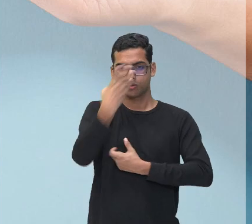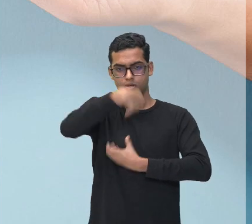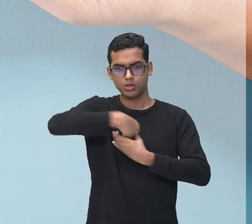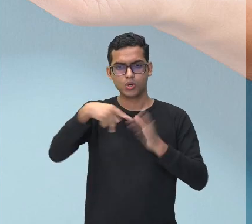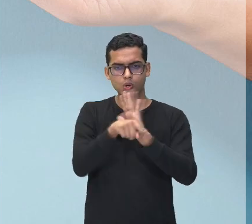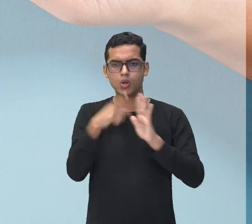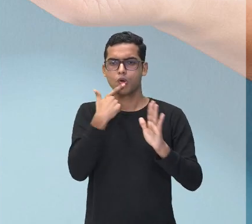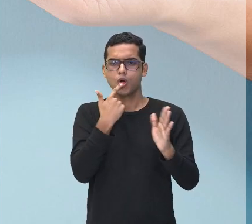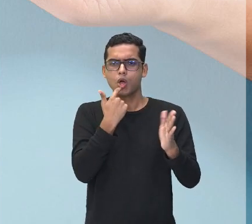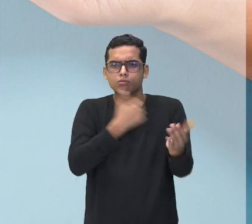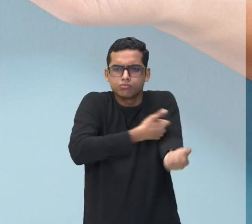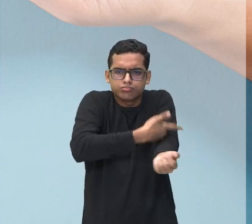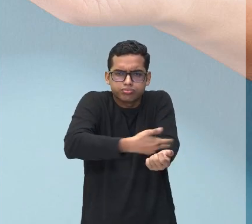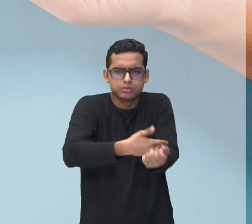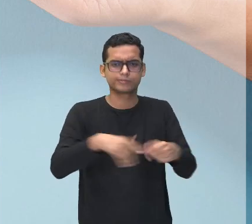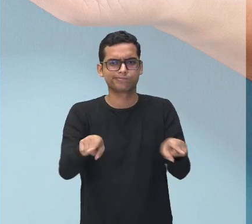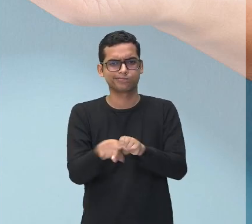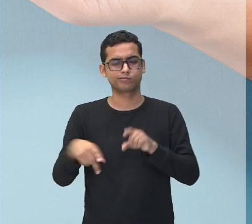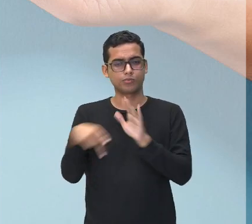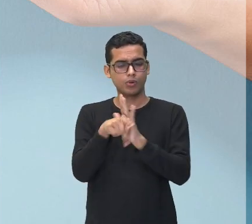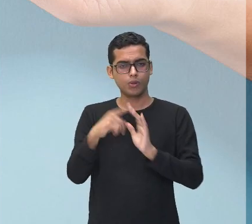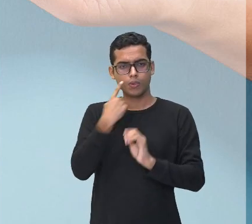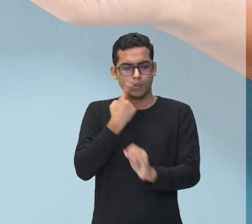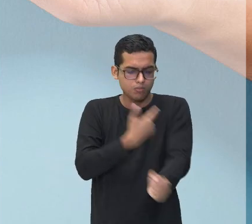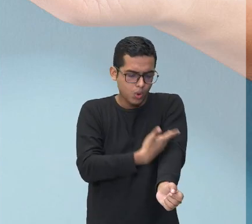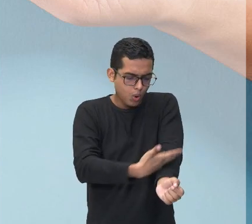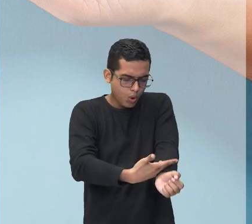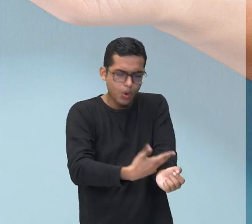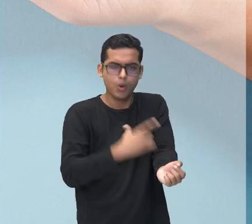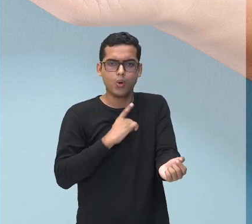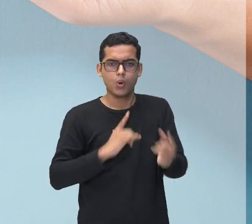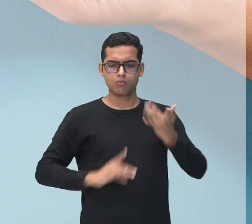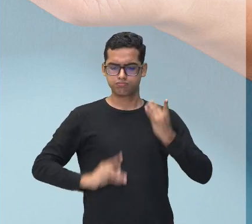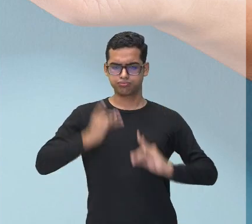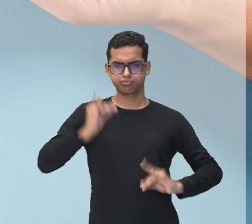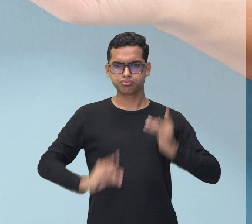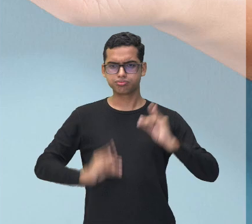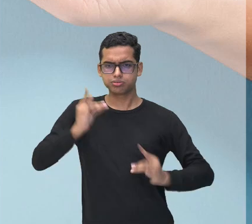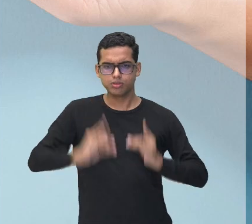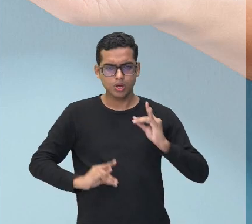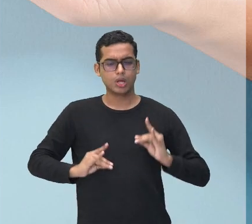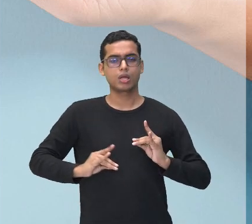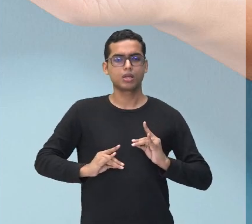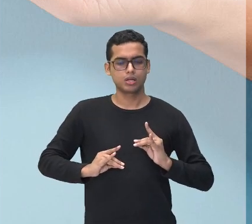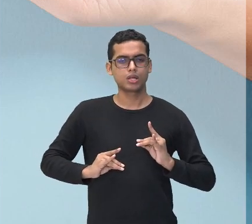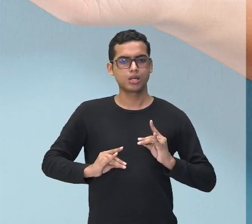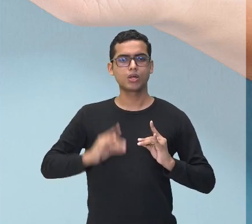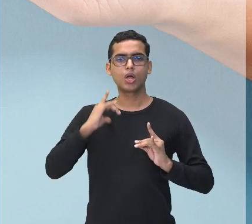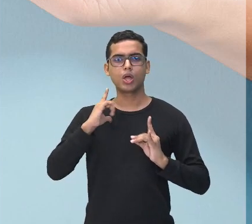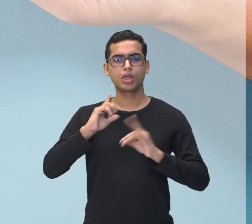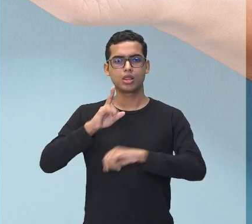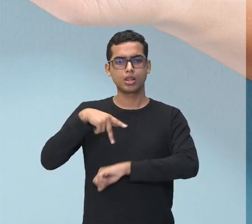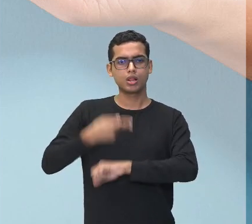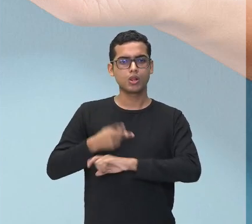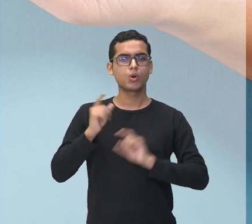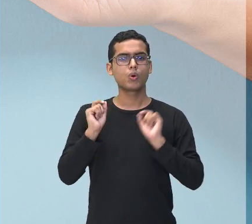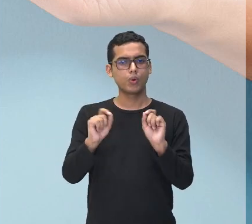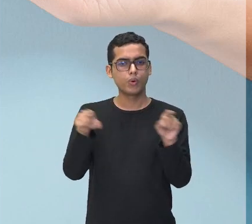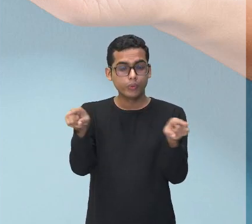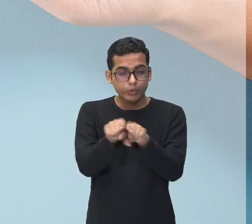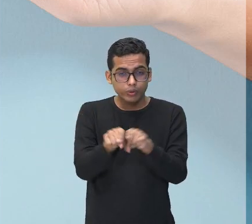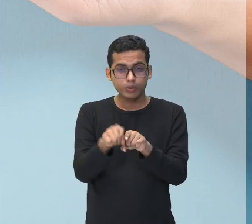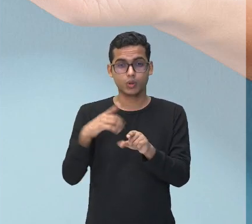desse hormônio, insulina, e aí o que acontece? Resulta ali numa